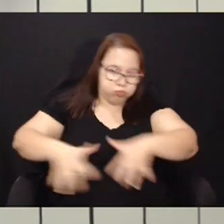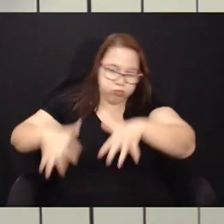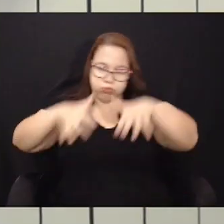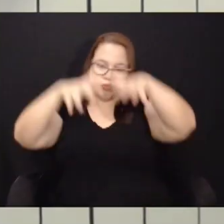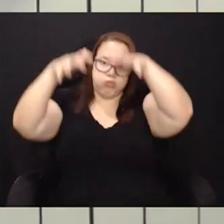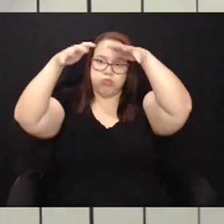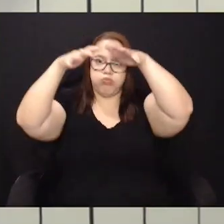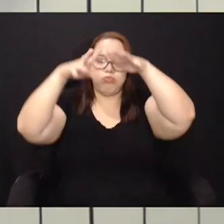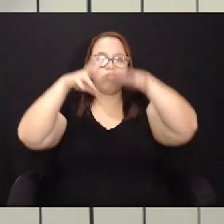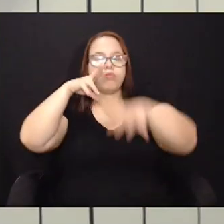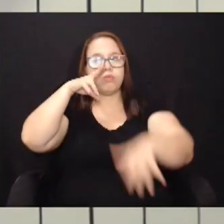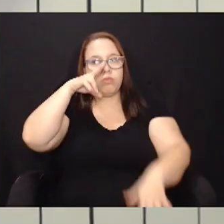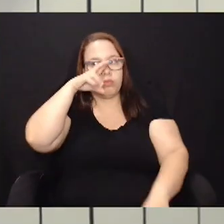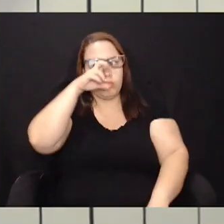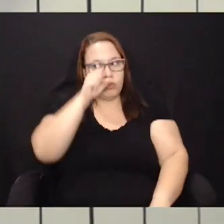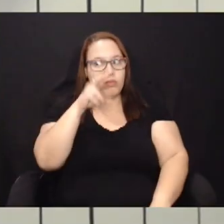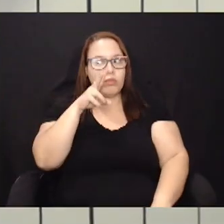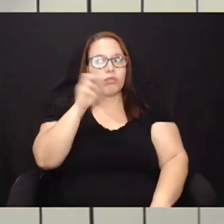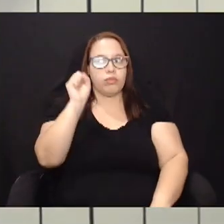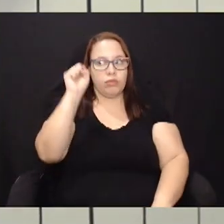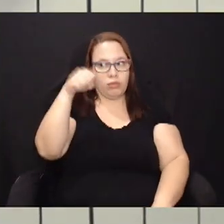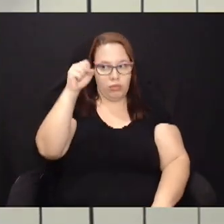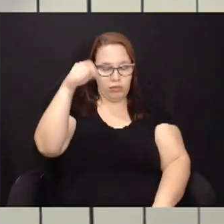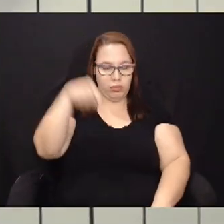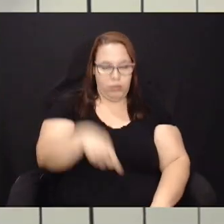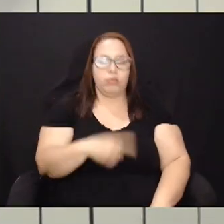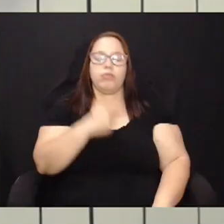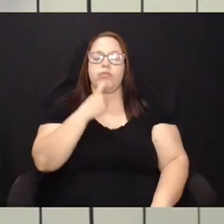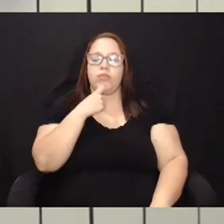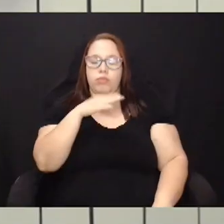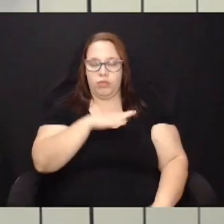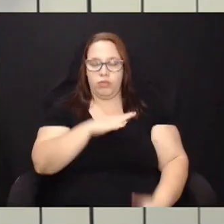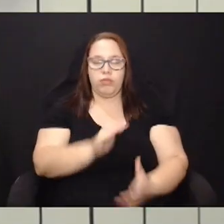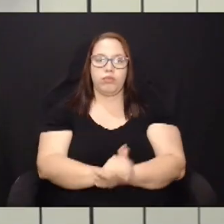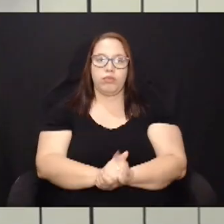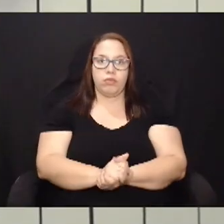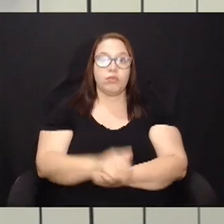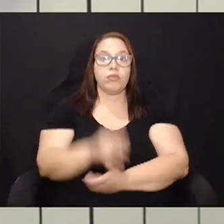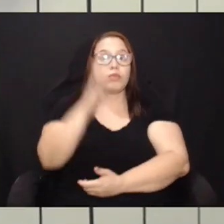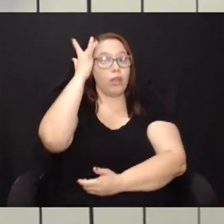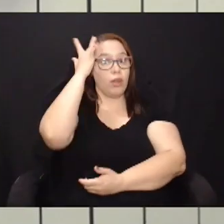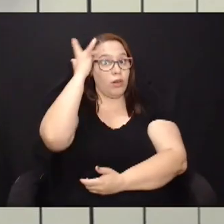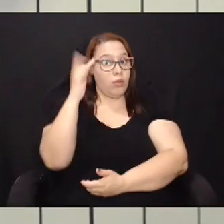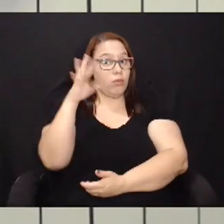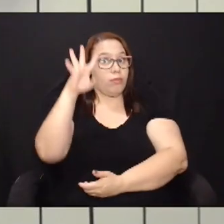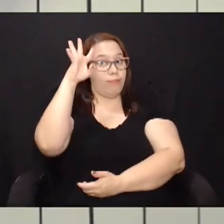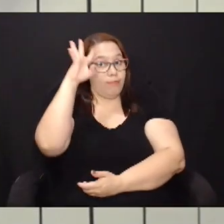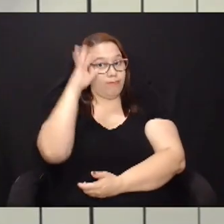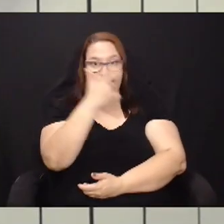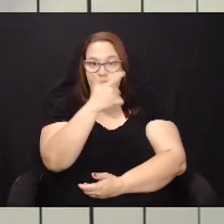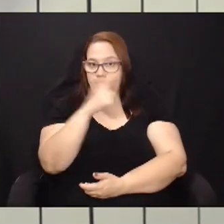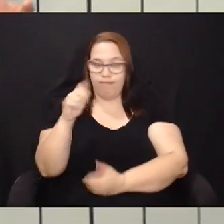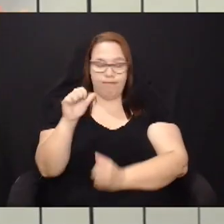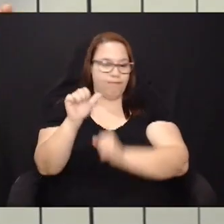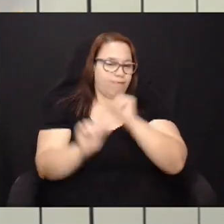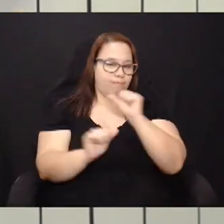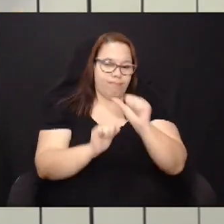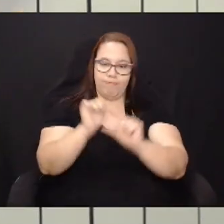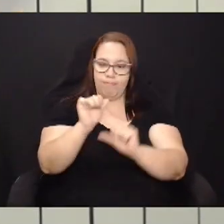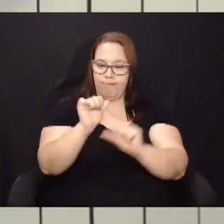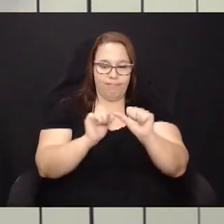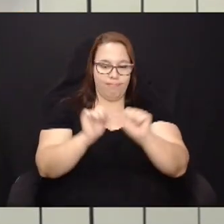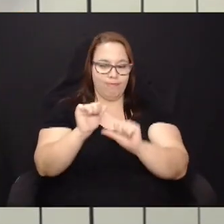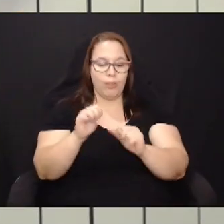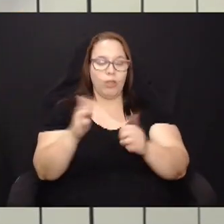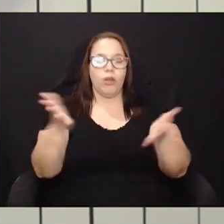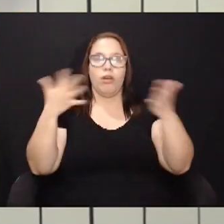de chuva forte aqui para a cidade de Campinas. Para amanhã, quarta-feira, não tem mudanças, viu? Por conta do calor e